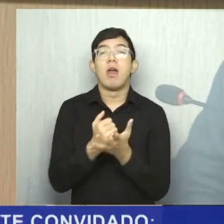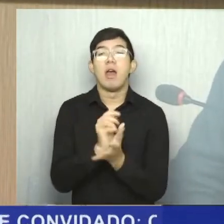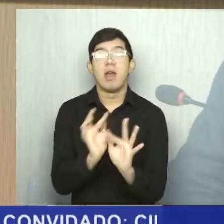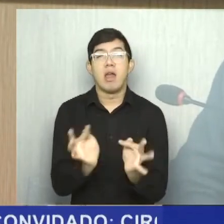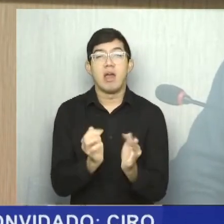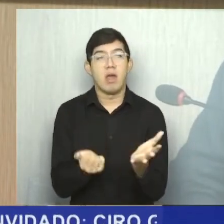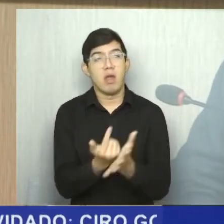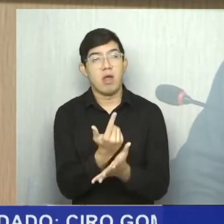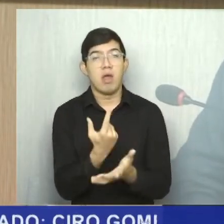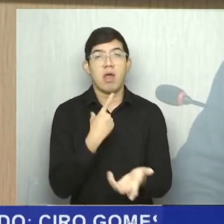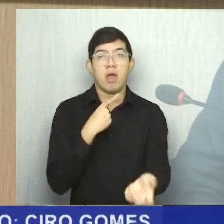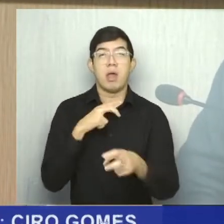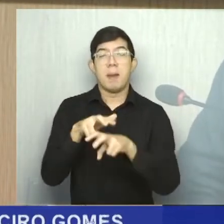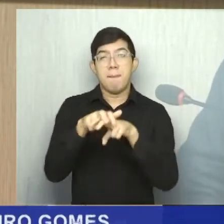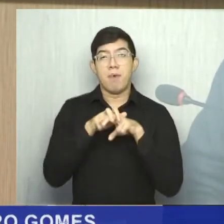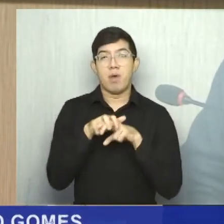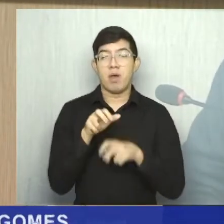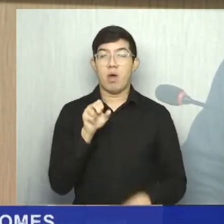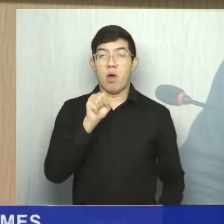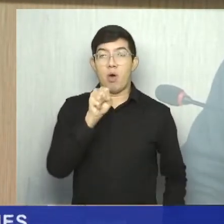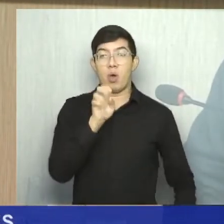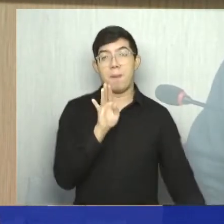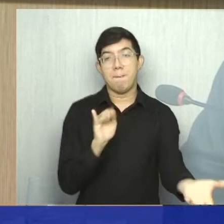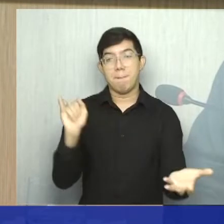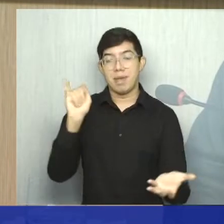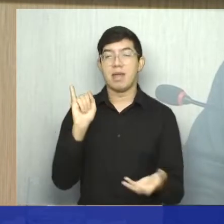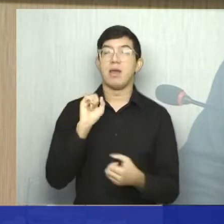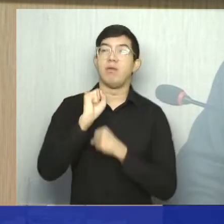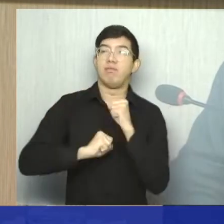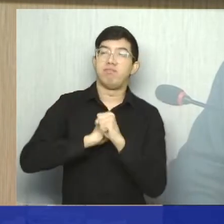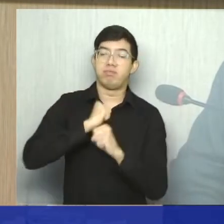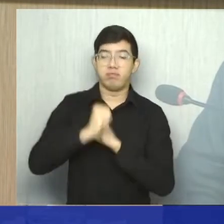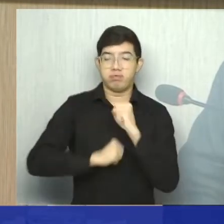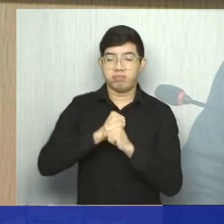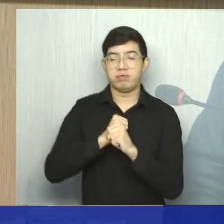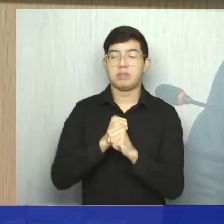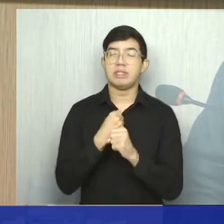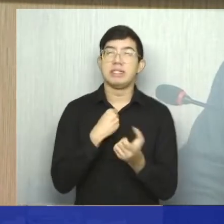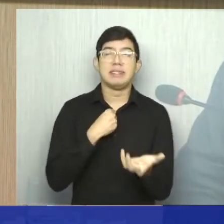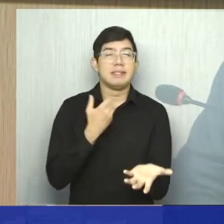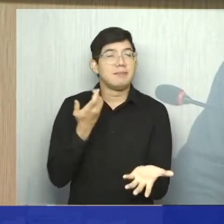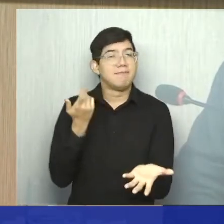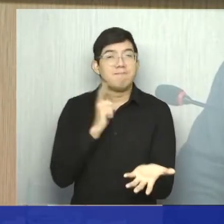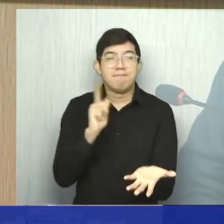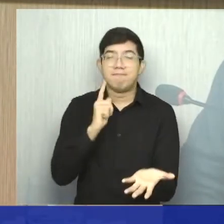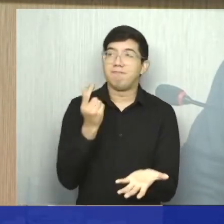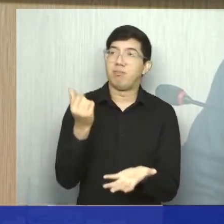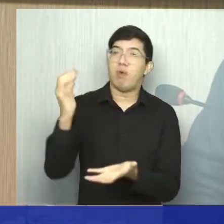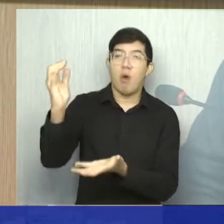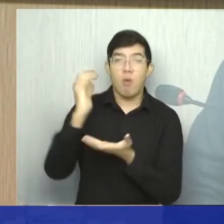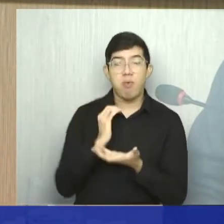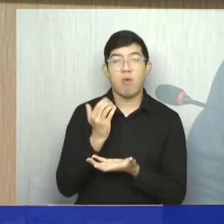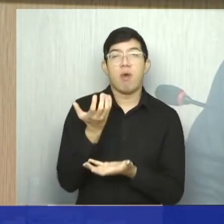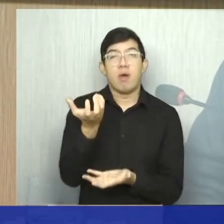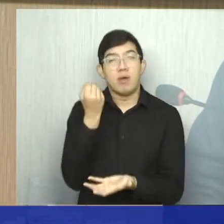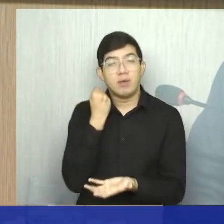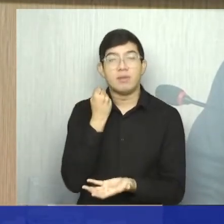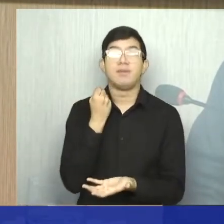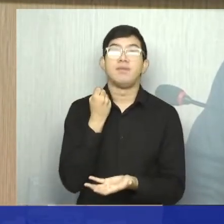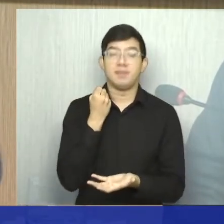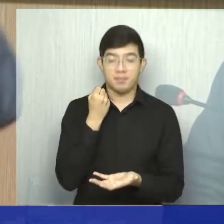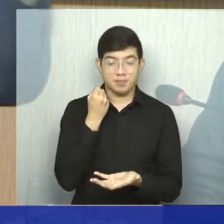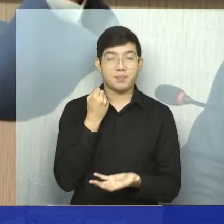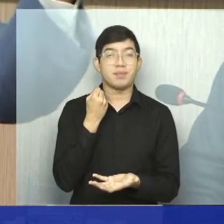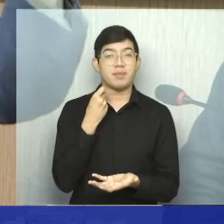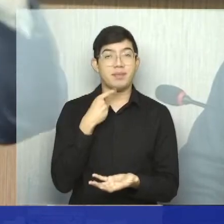de arrecadar? 8 bi por ano. Sabe o que é 8 bi por ano? 1 milhão de crianças em creche em tempo integral. Agora, veja, a mãe que